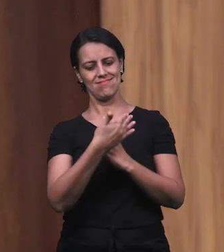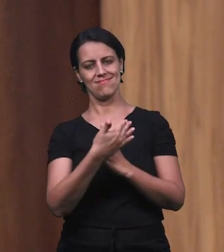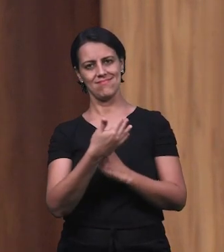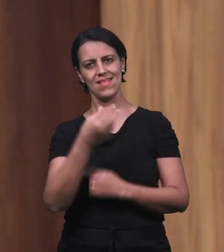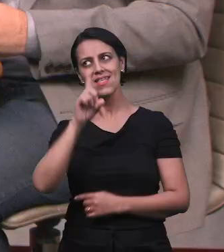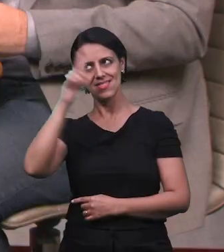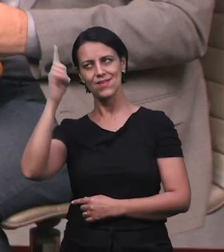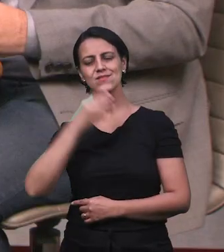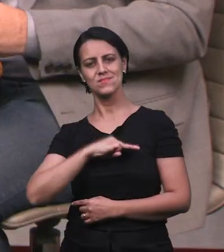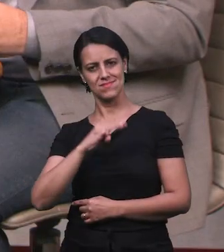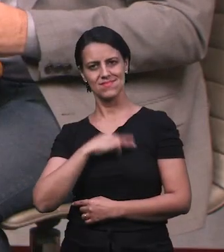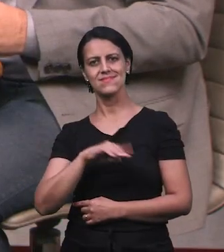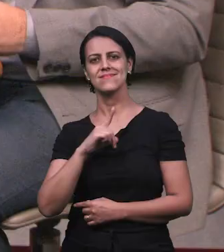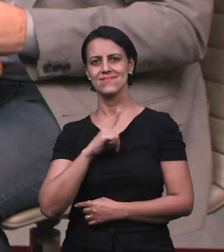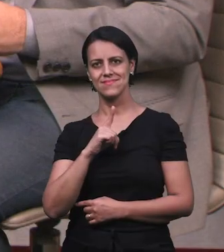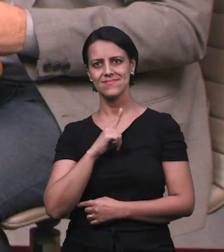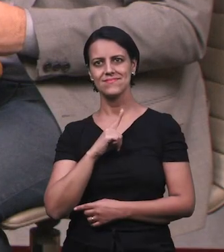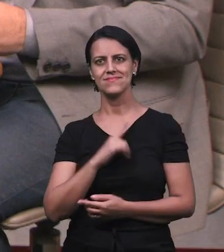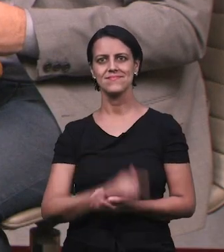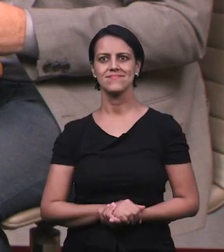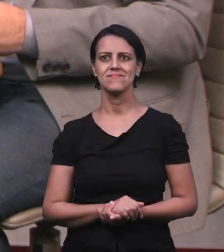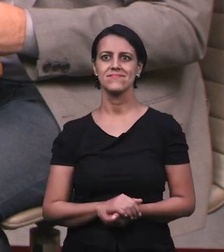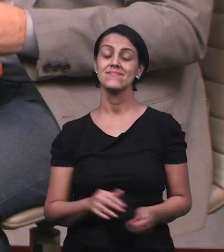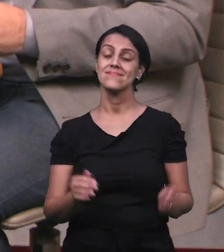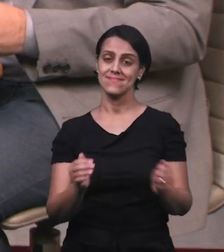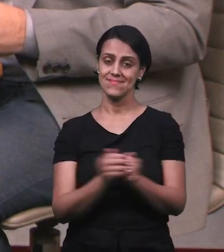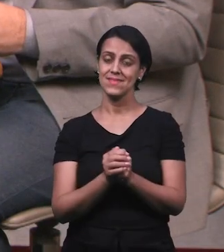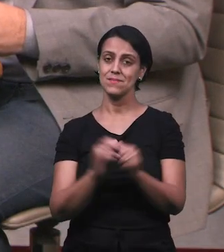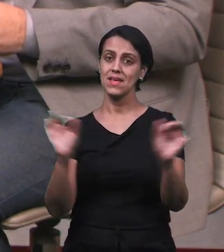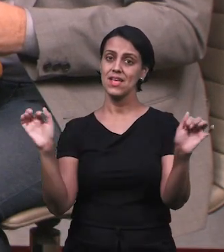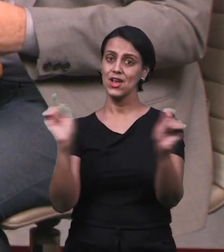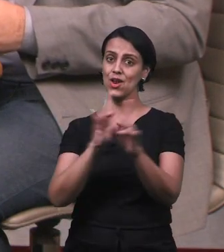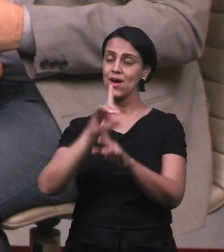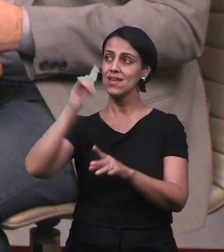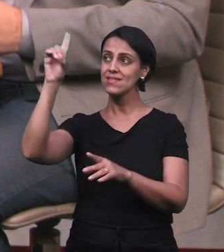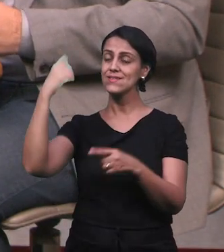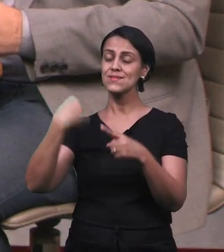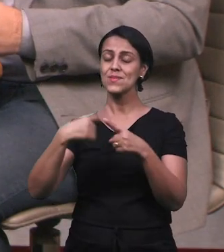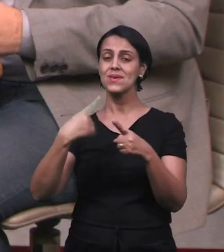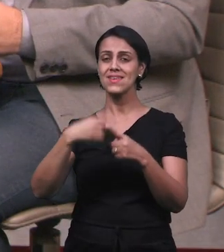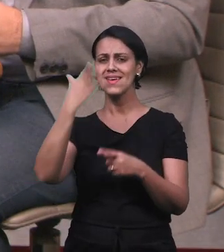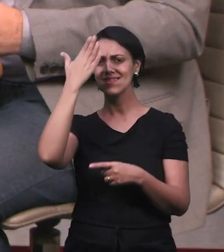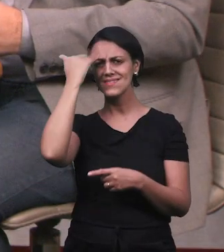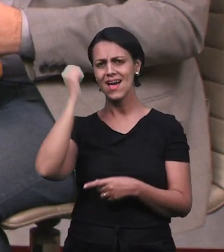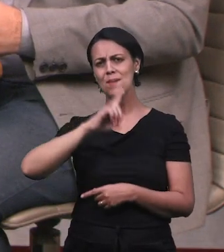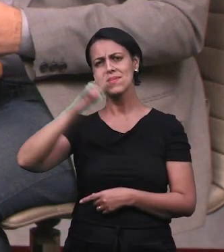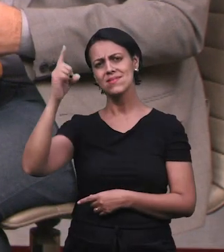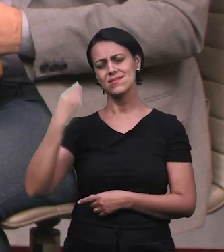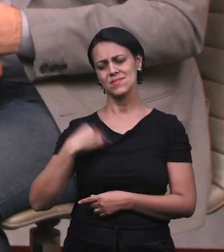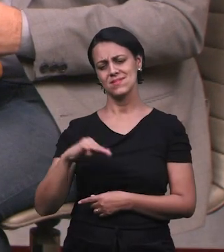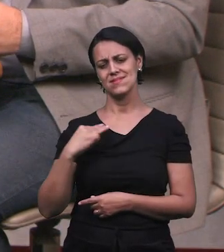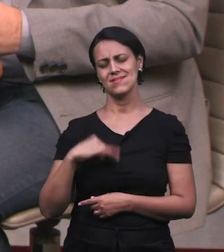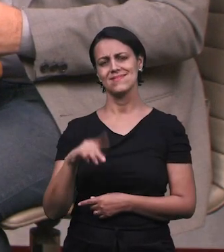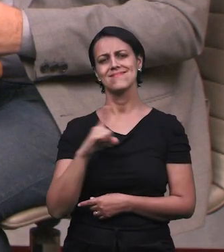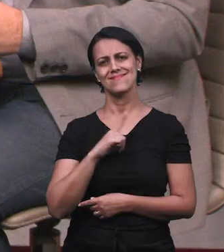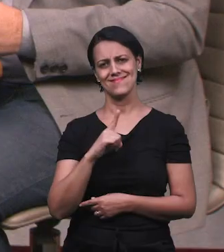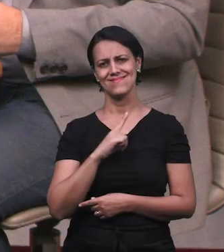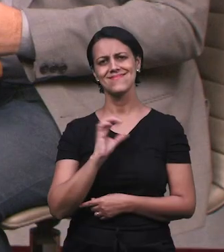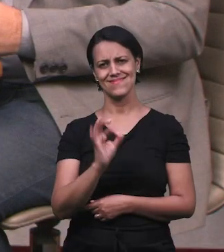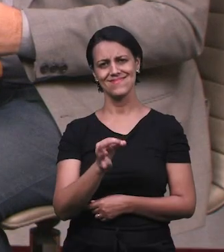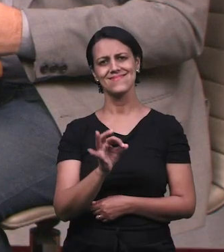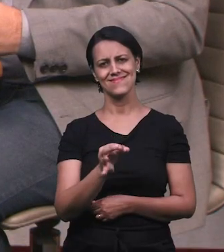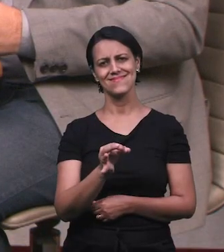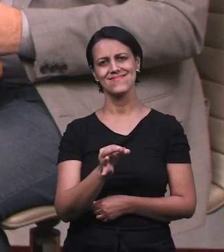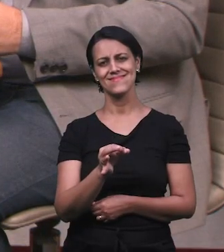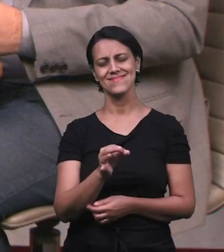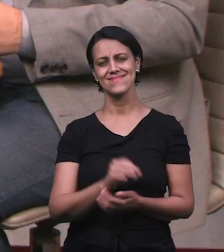misericórdia. Amém. Glória a Deus por isso, porque nós sabemos que Deus tem tido misericórdia de nós, né, pastor? Amém.